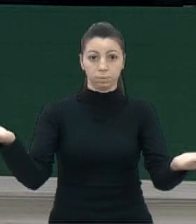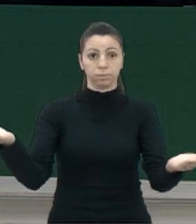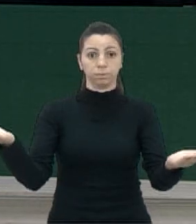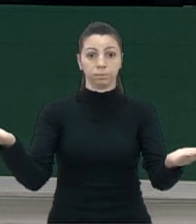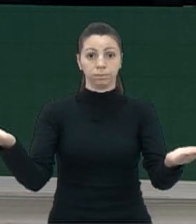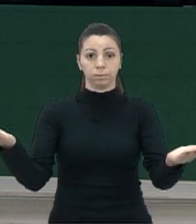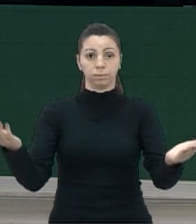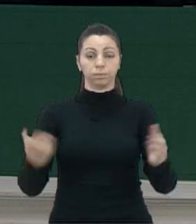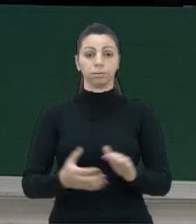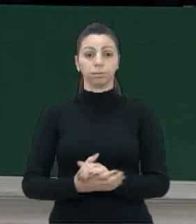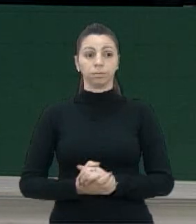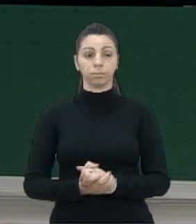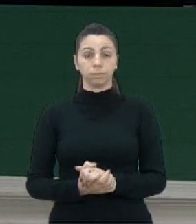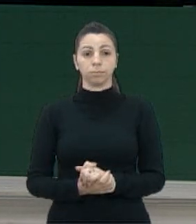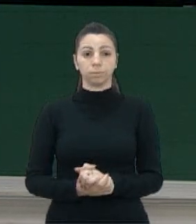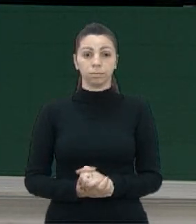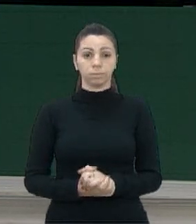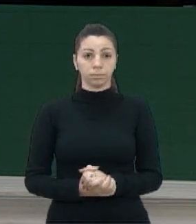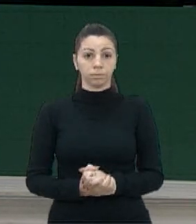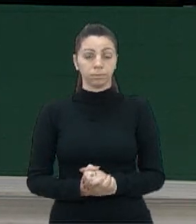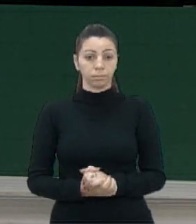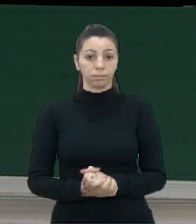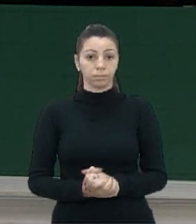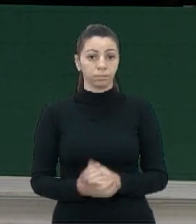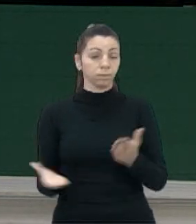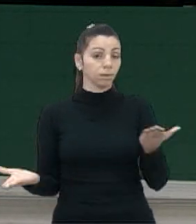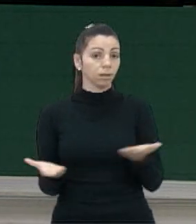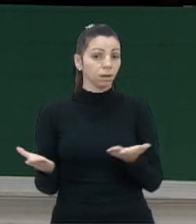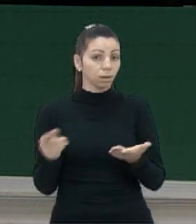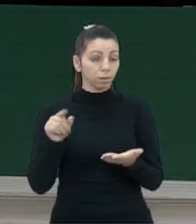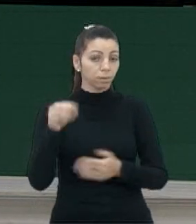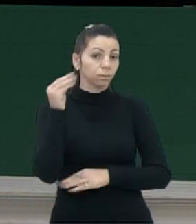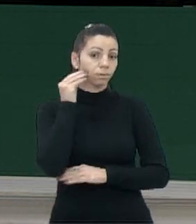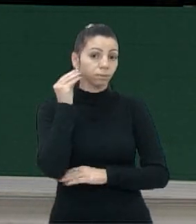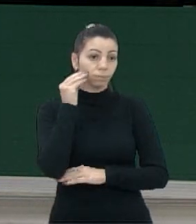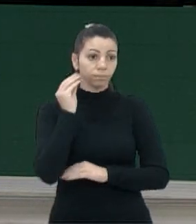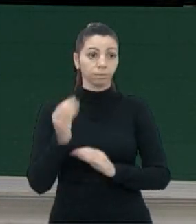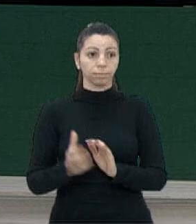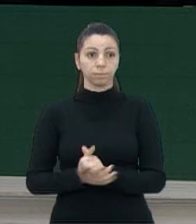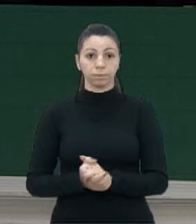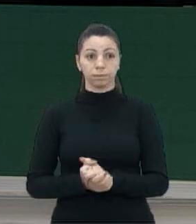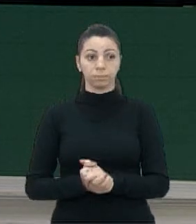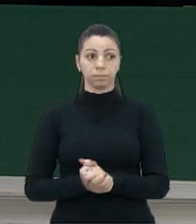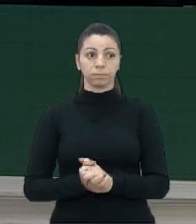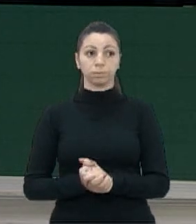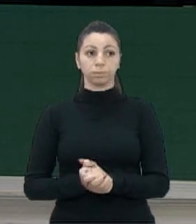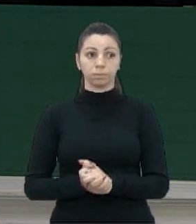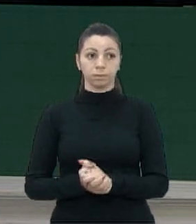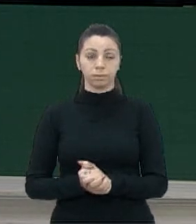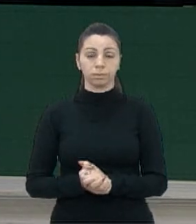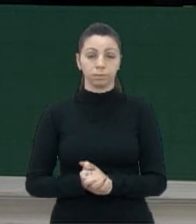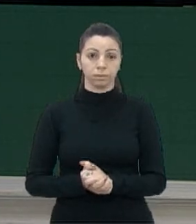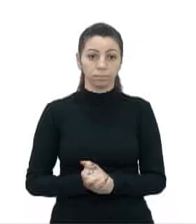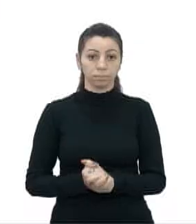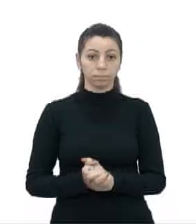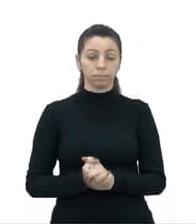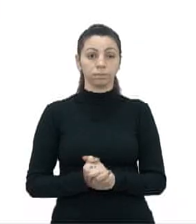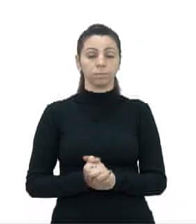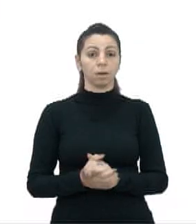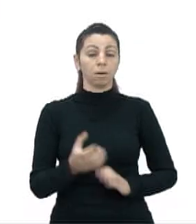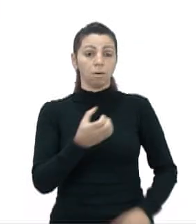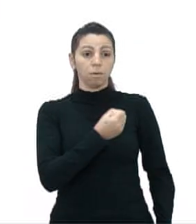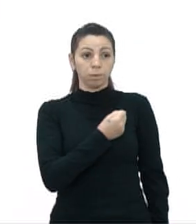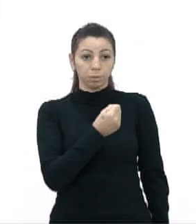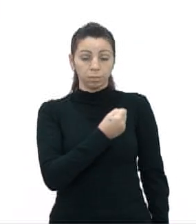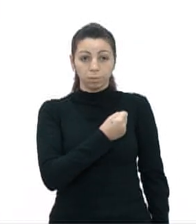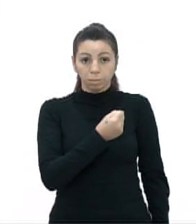Agora é a hora de vocês tentarem. Acertando os coeficientes da equação, ou seja,